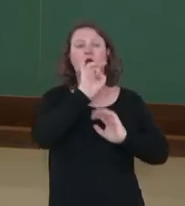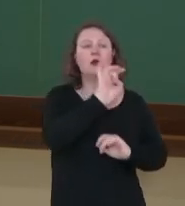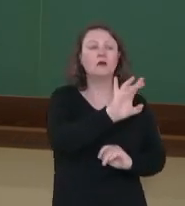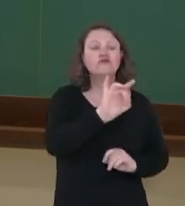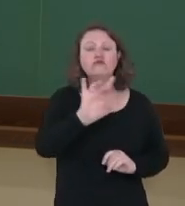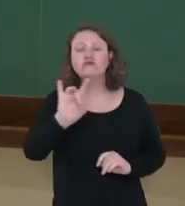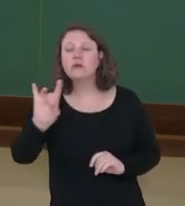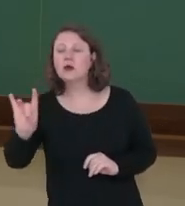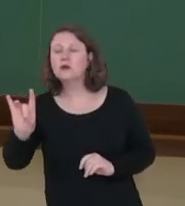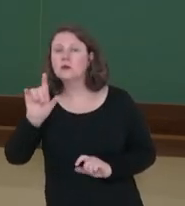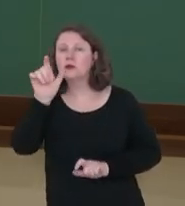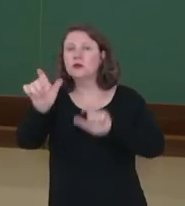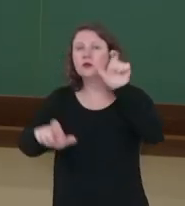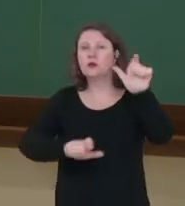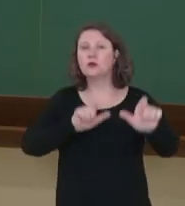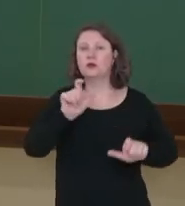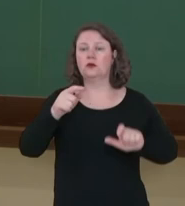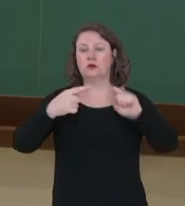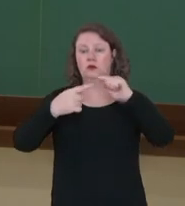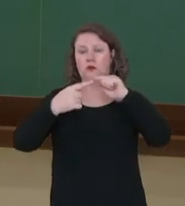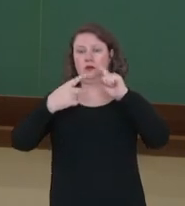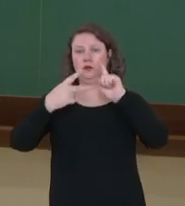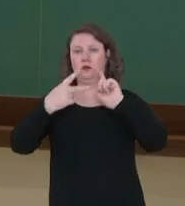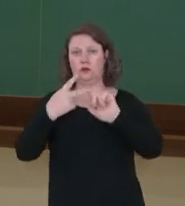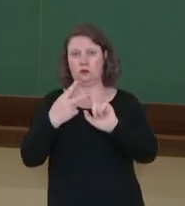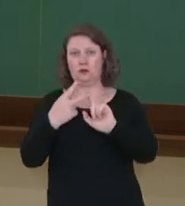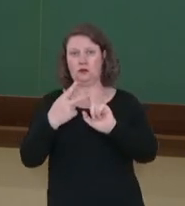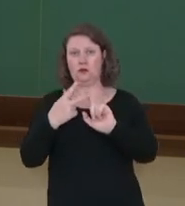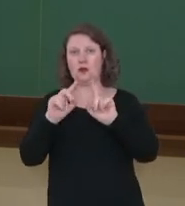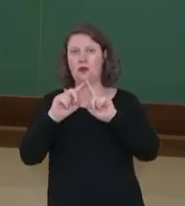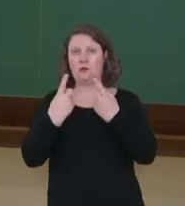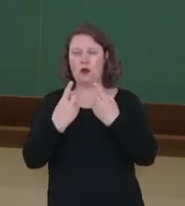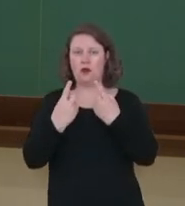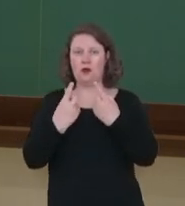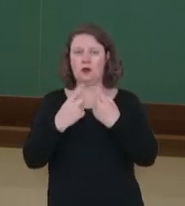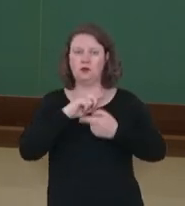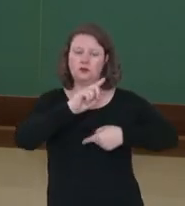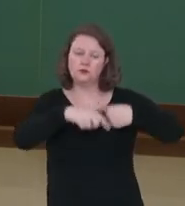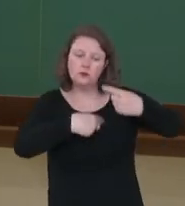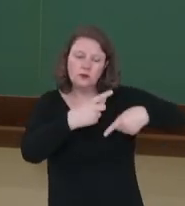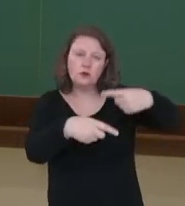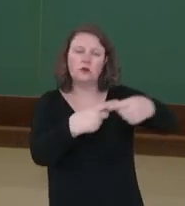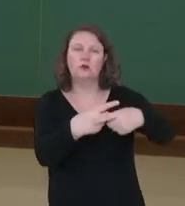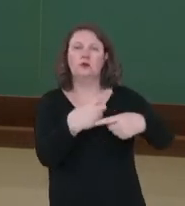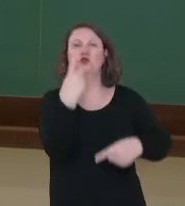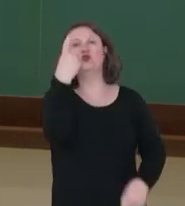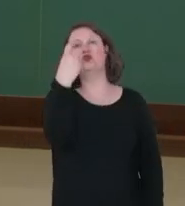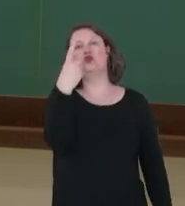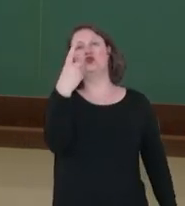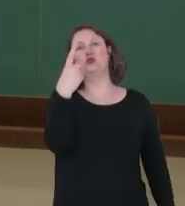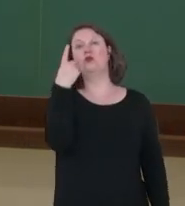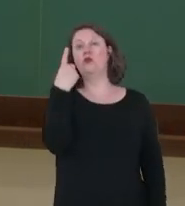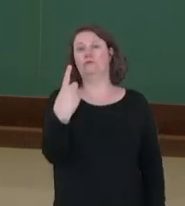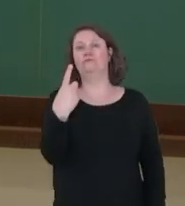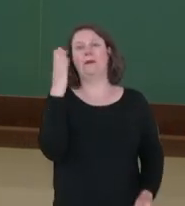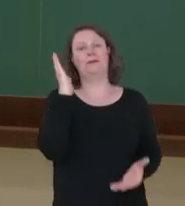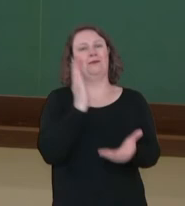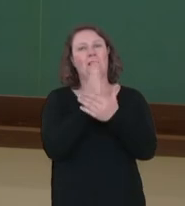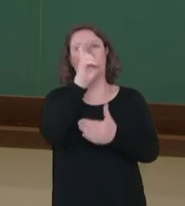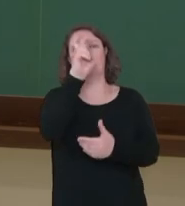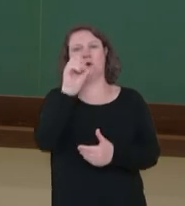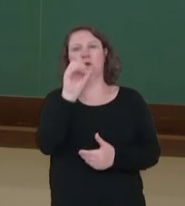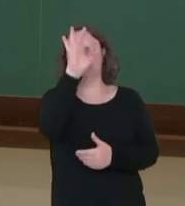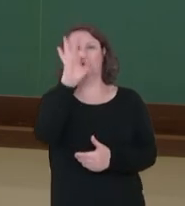ele recebe dois fatores, mas ele vai transmitir apenas um, apenas a metade dessas